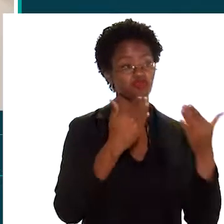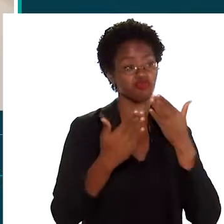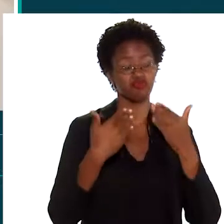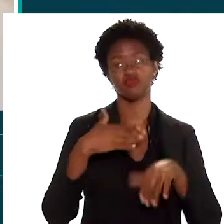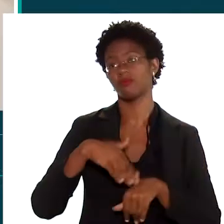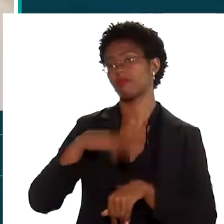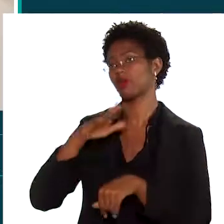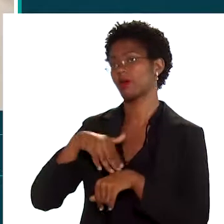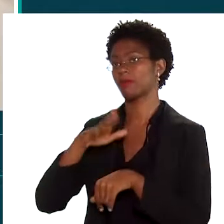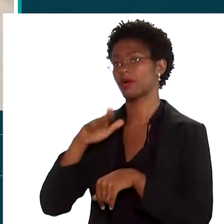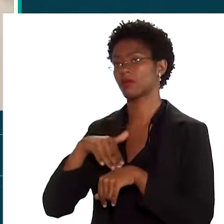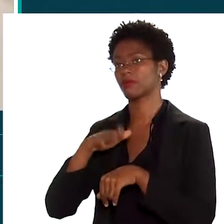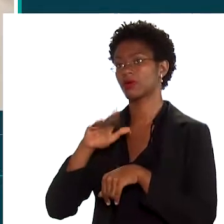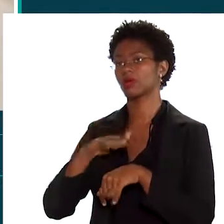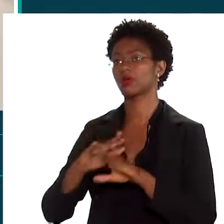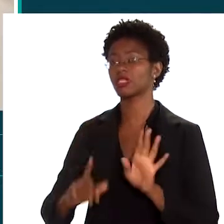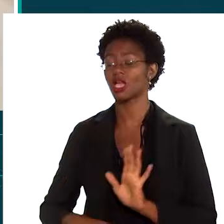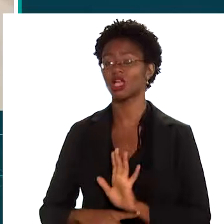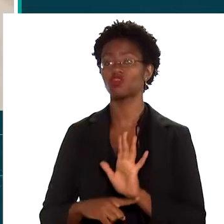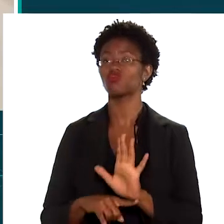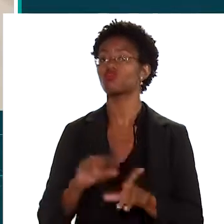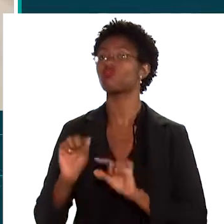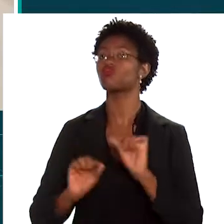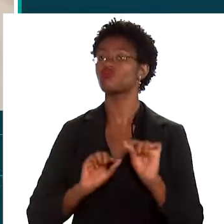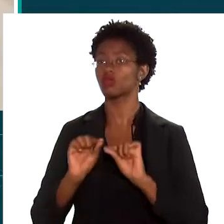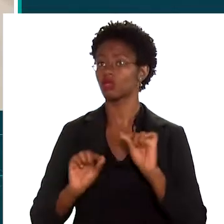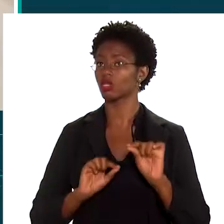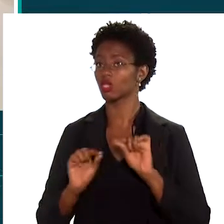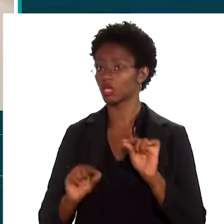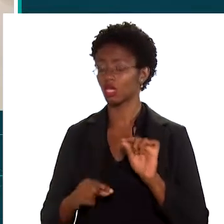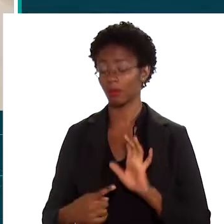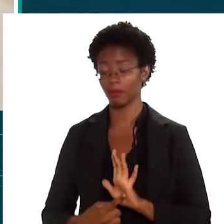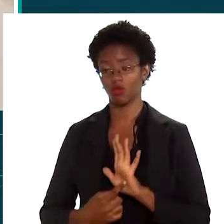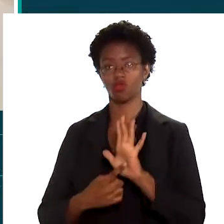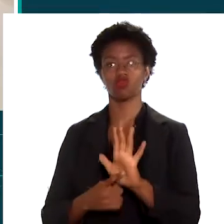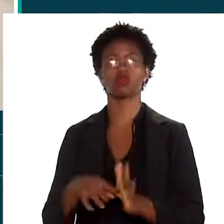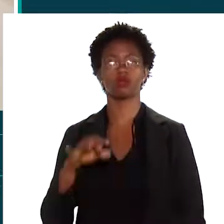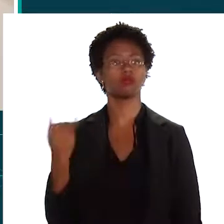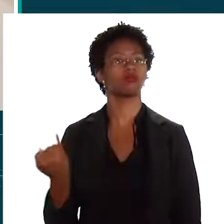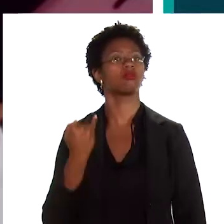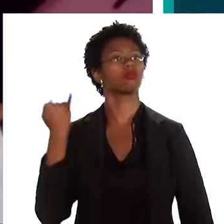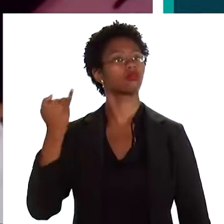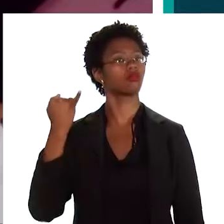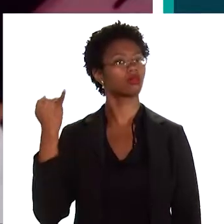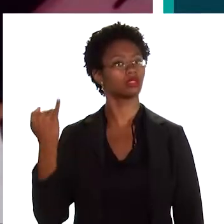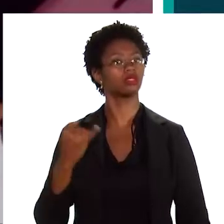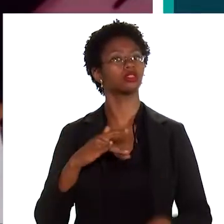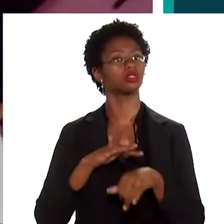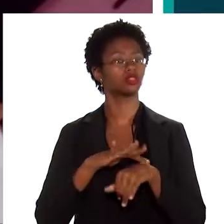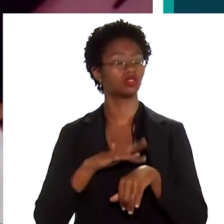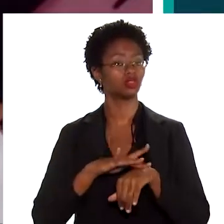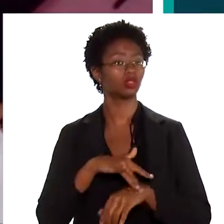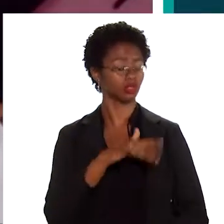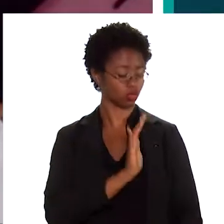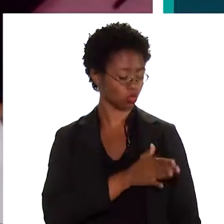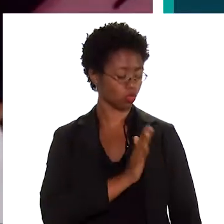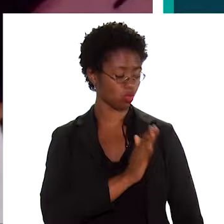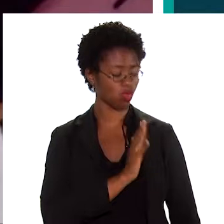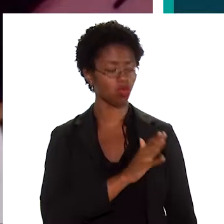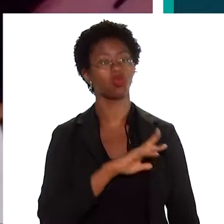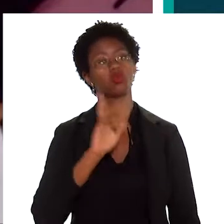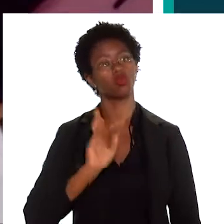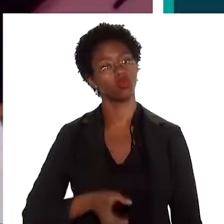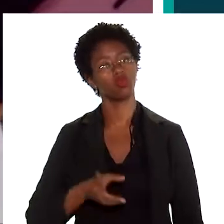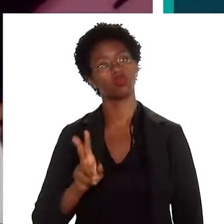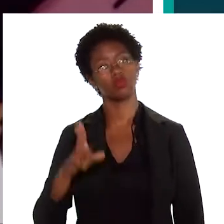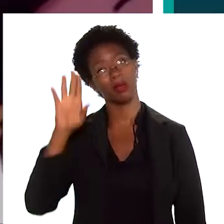mais dos meios de comunicação ajuda no sentido de divulgar esse fato importante, que as doenças cardiovasculares ainda